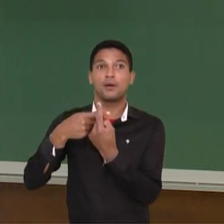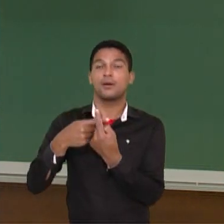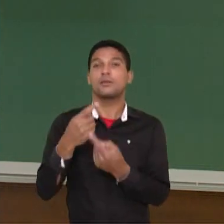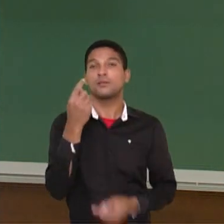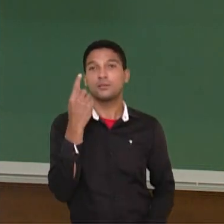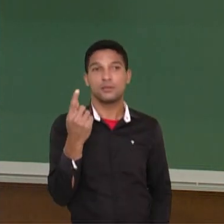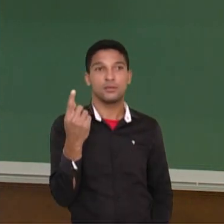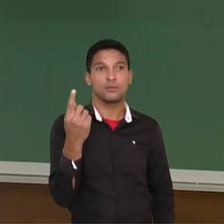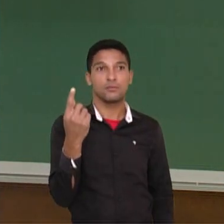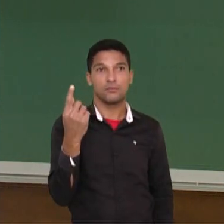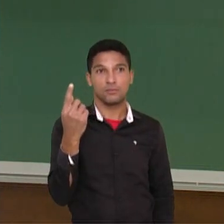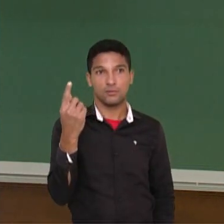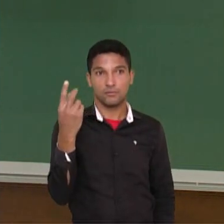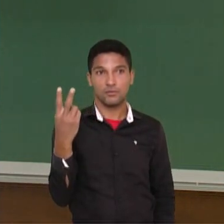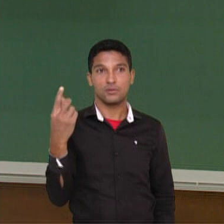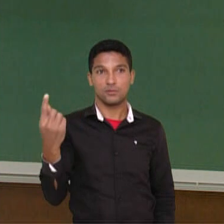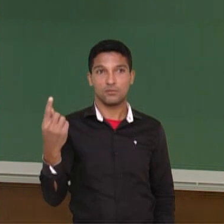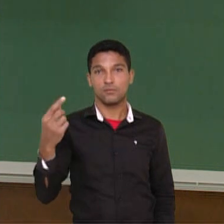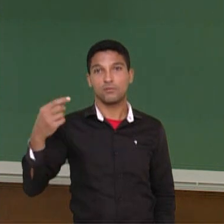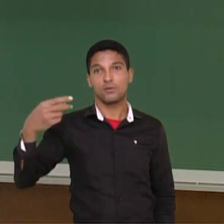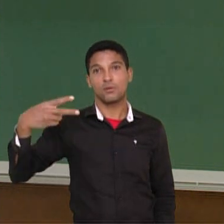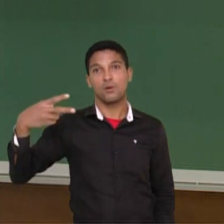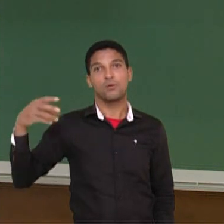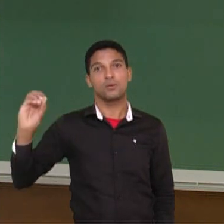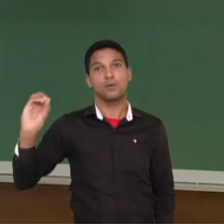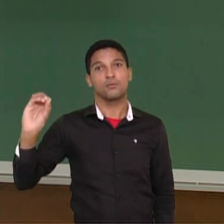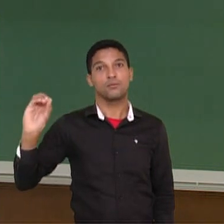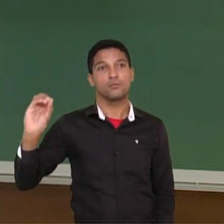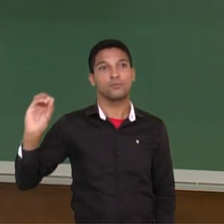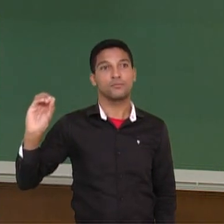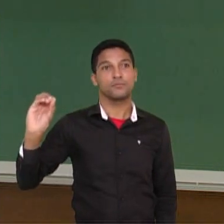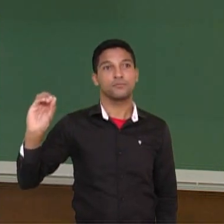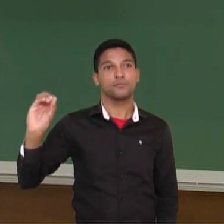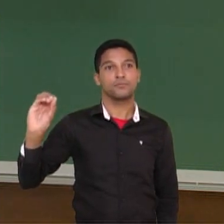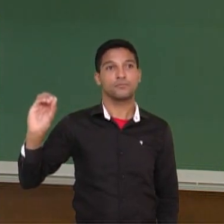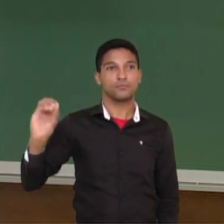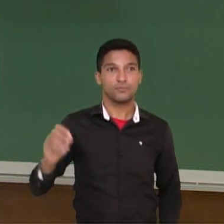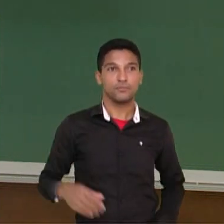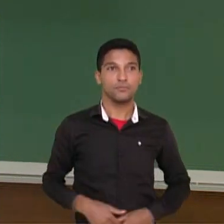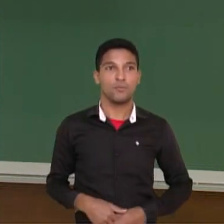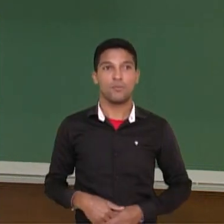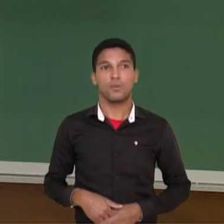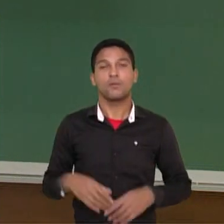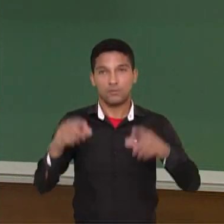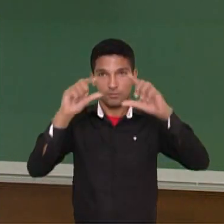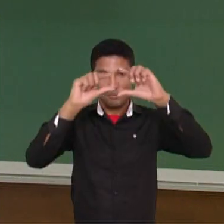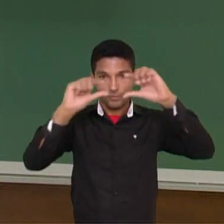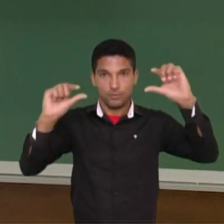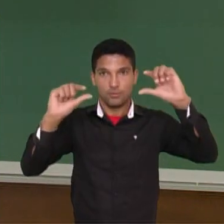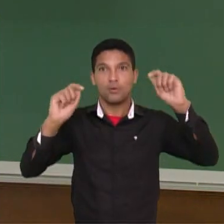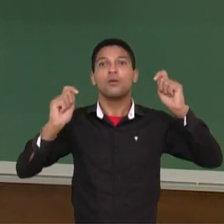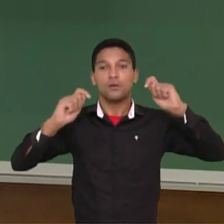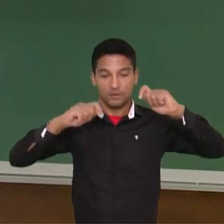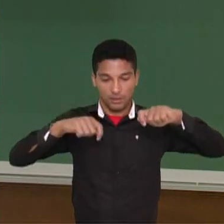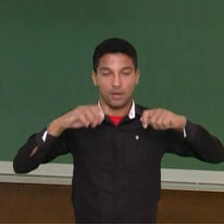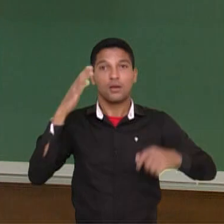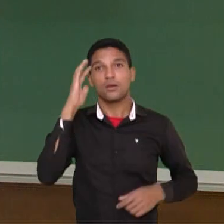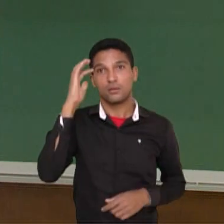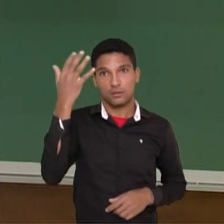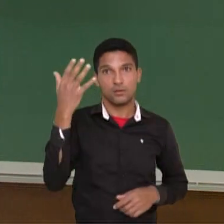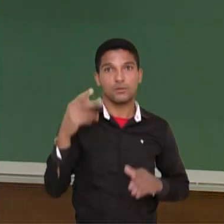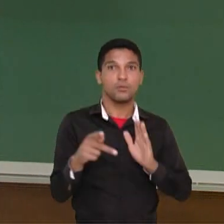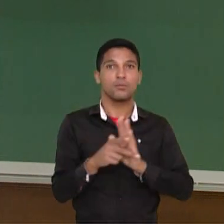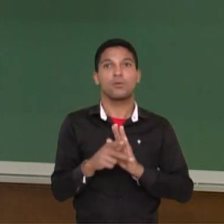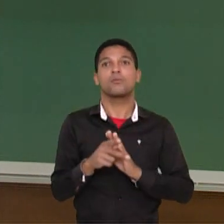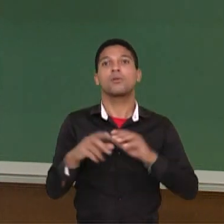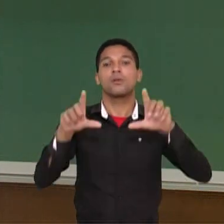você pode resolver pela soma em produto, mas aqui eu peguei um outro caminho que a gente já falou lá em alguma aula anterior, né, que é o completar quadrado. Se